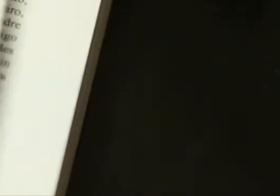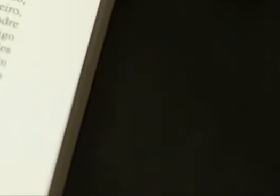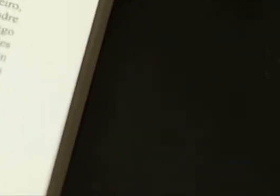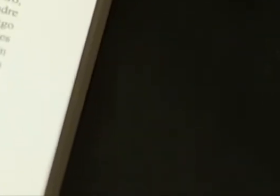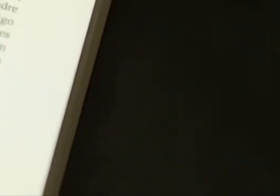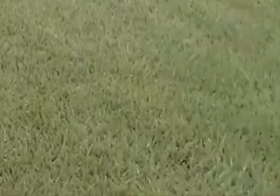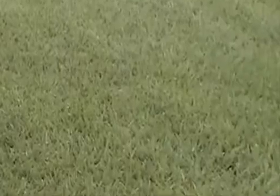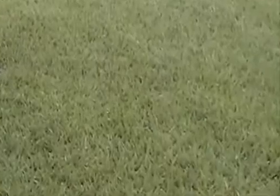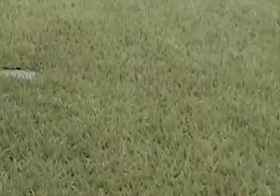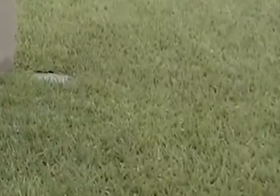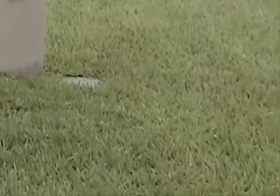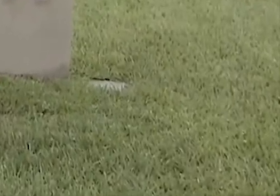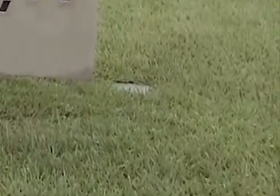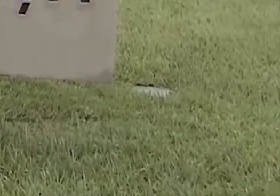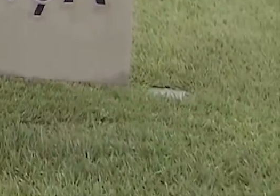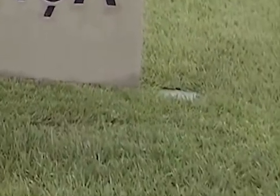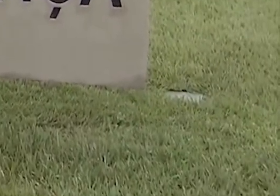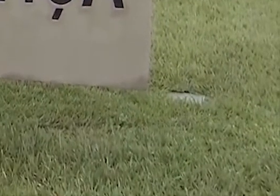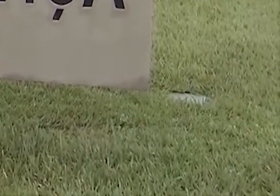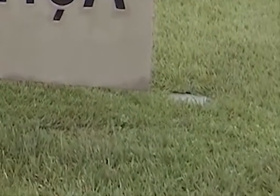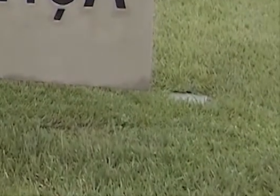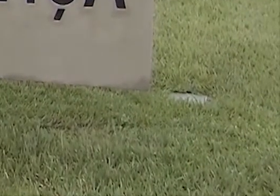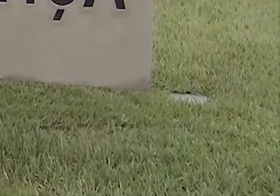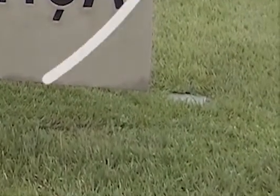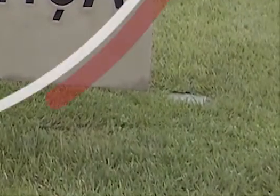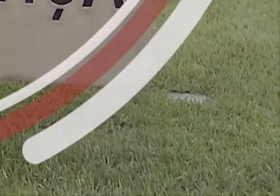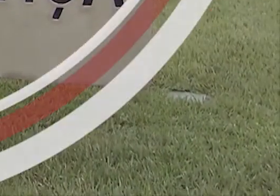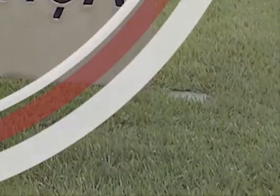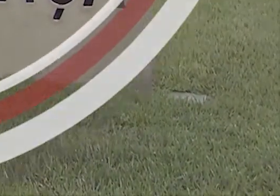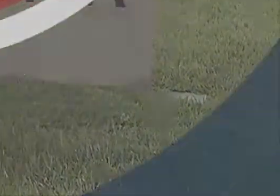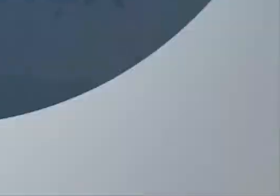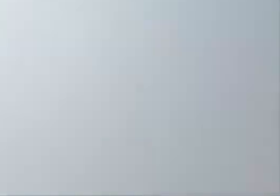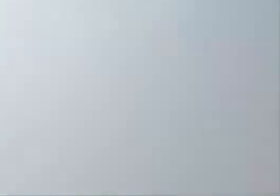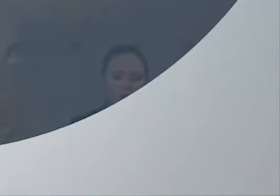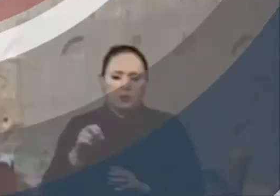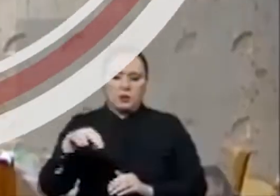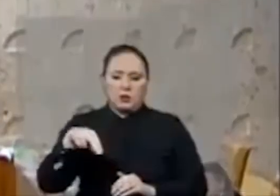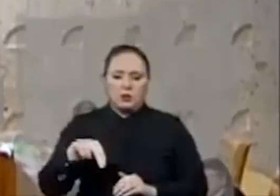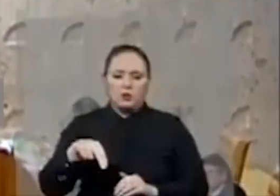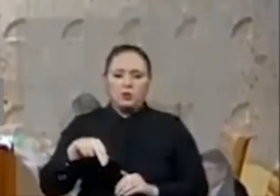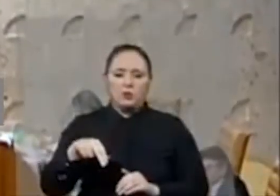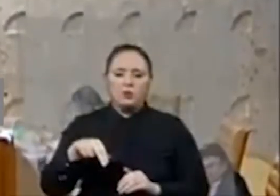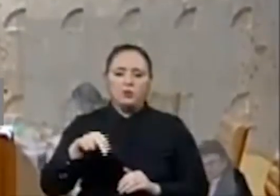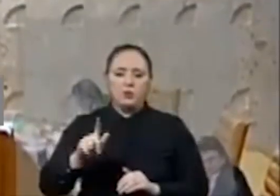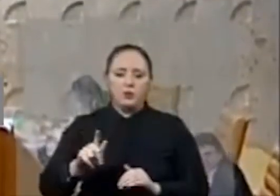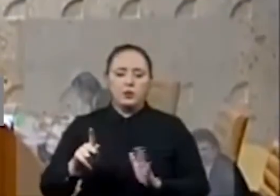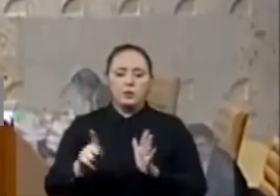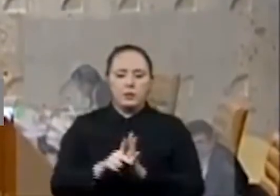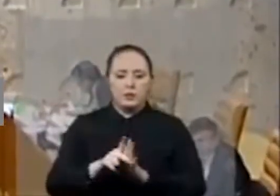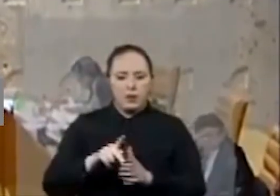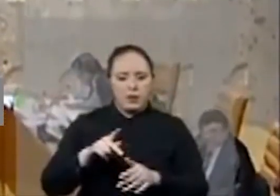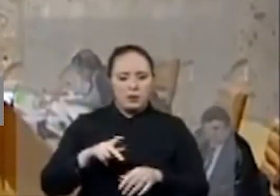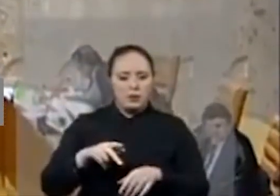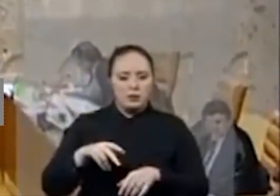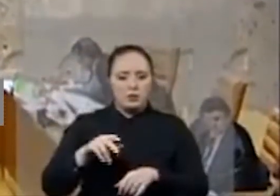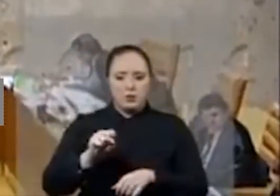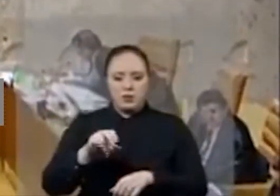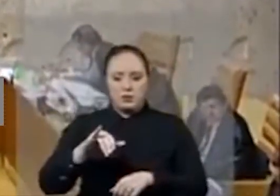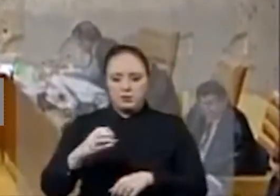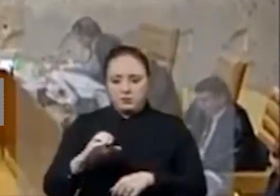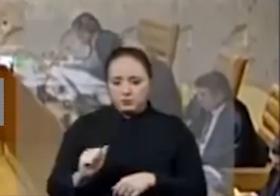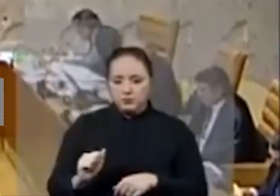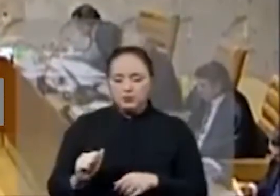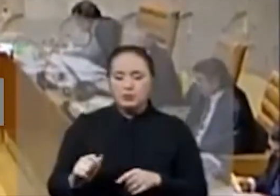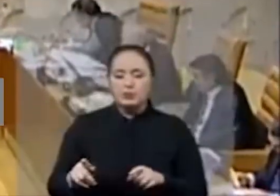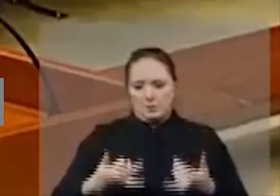CPC, que está em fase de interpretação judicial pelos tribunais. O recente julgamento que garantiu a manutenção